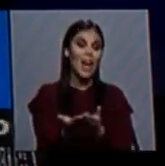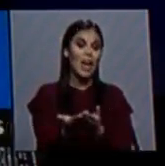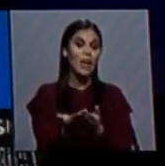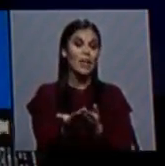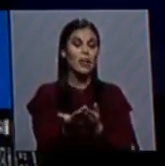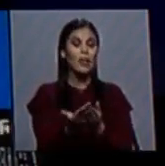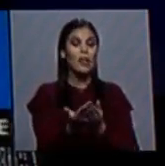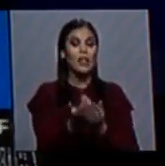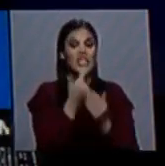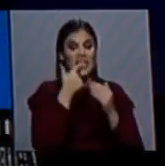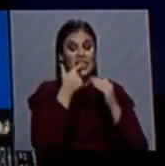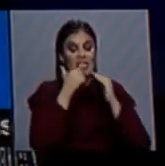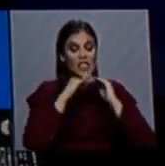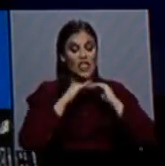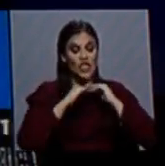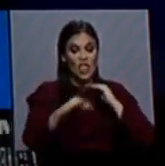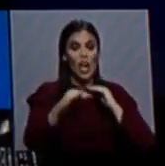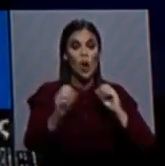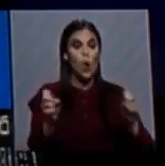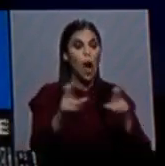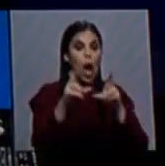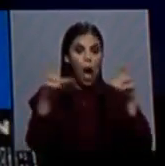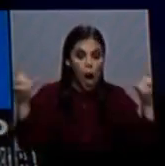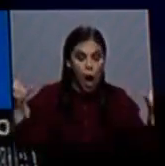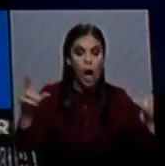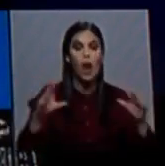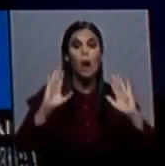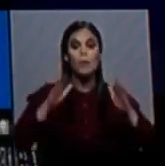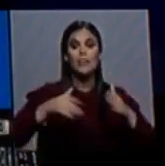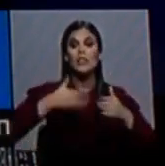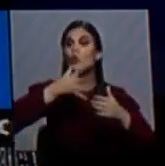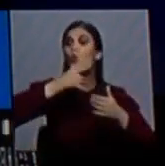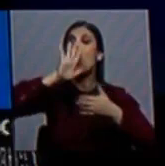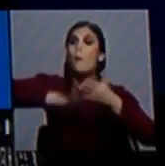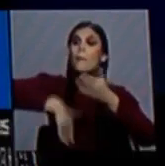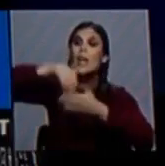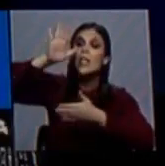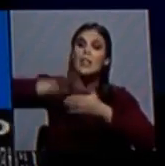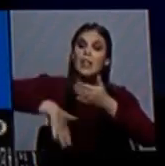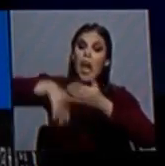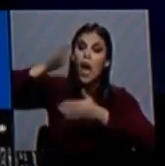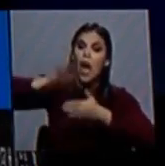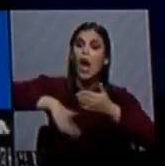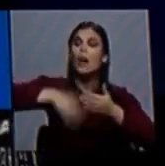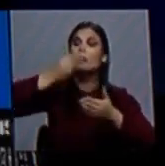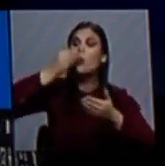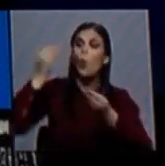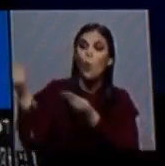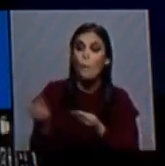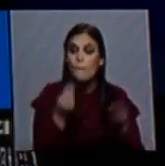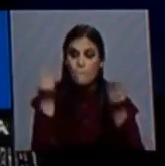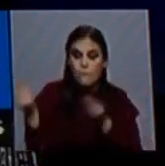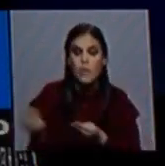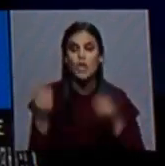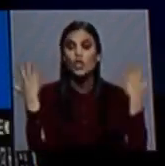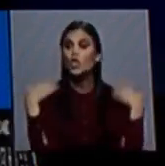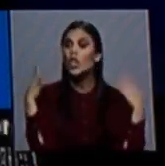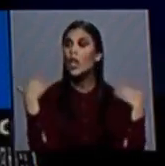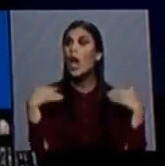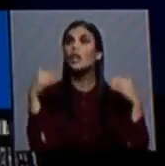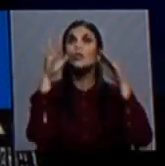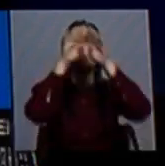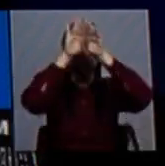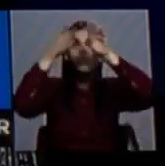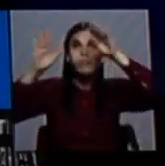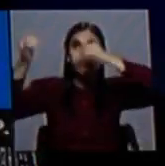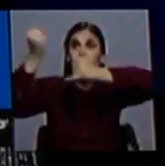o chão na parte exterior, é preciso pintar ainda a parte da cantina e do ginásio, trocar o telhado, ou seja, há uma série